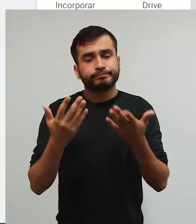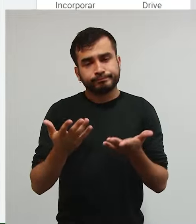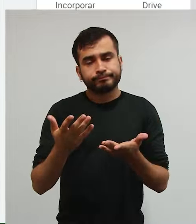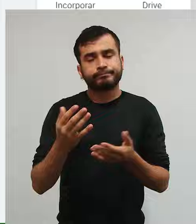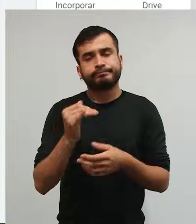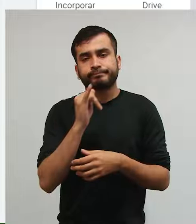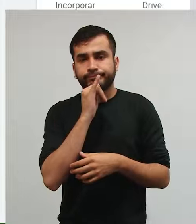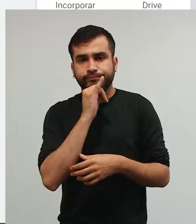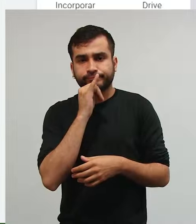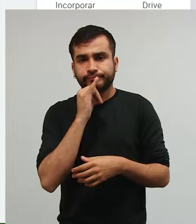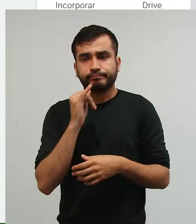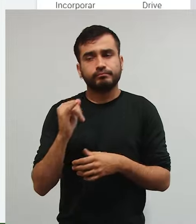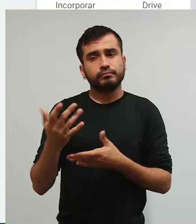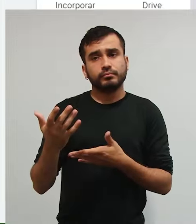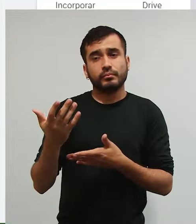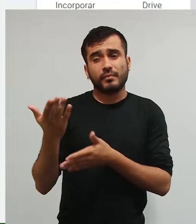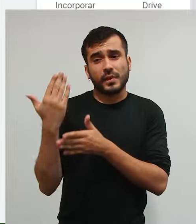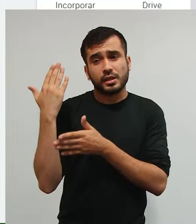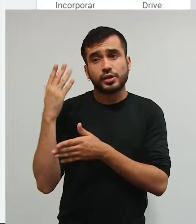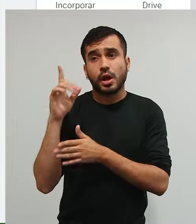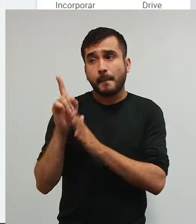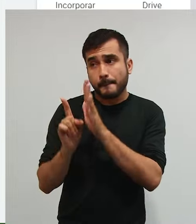dito pelo entrevistado.